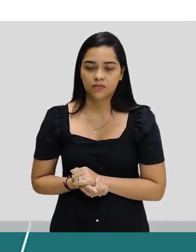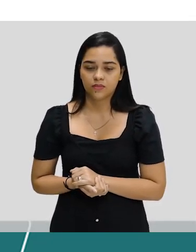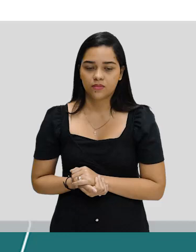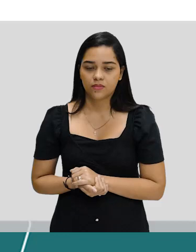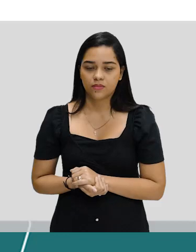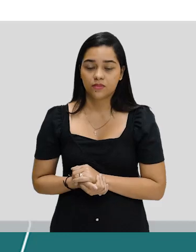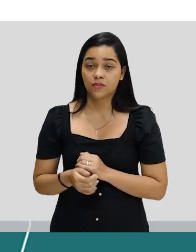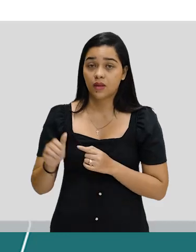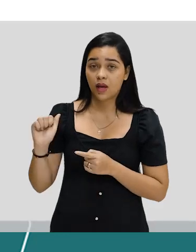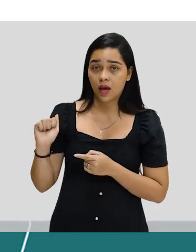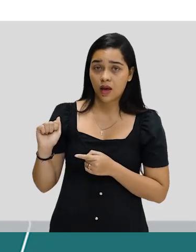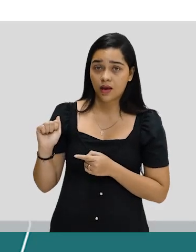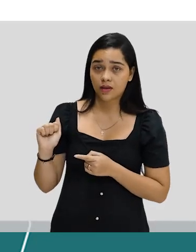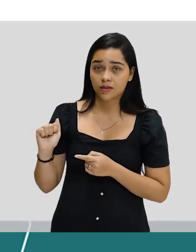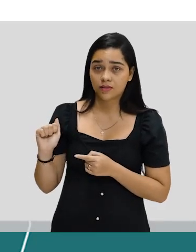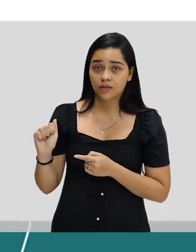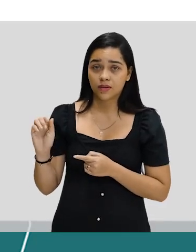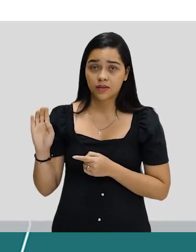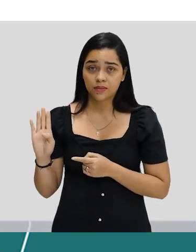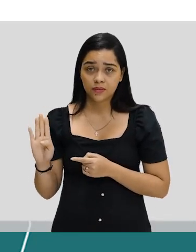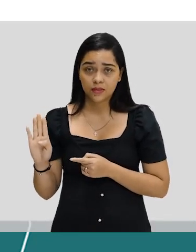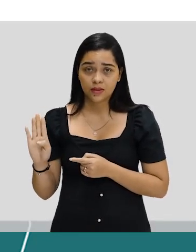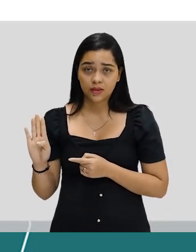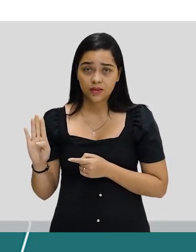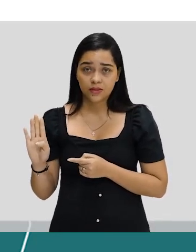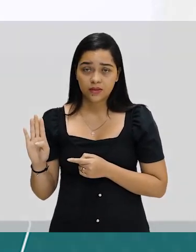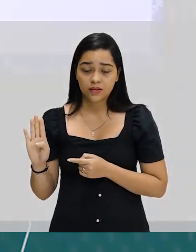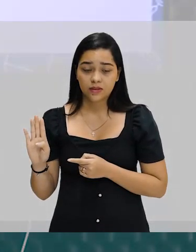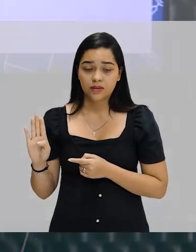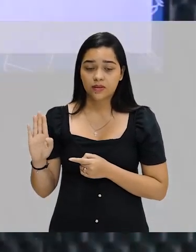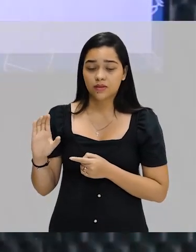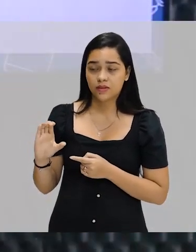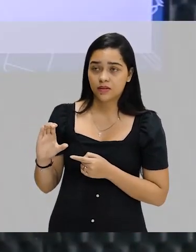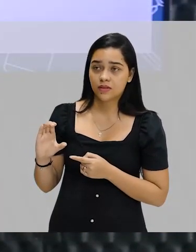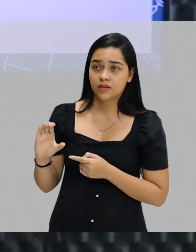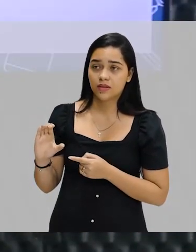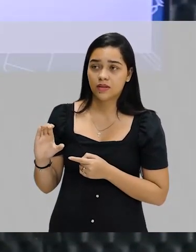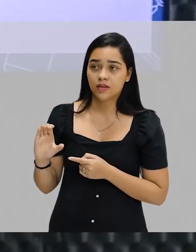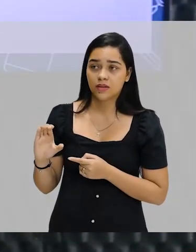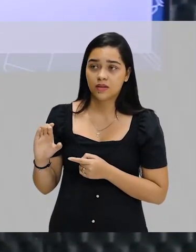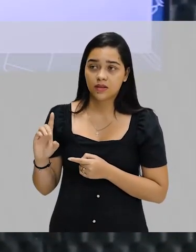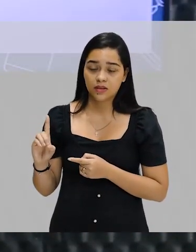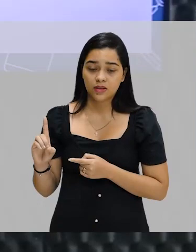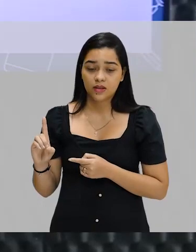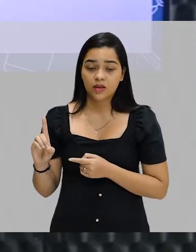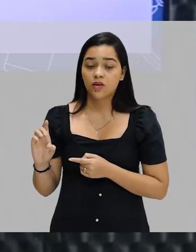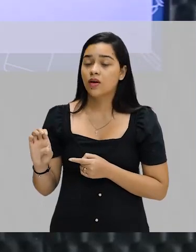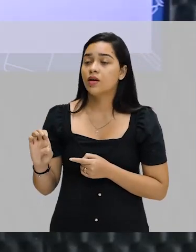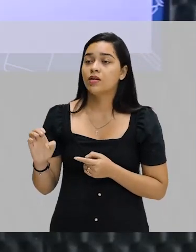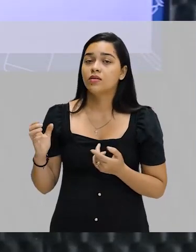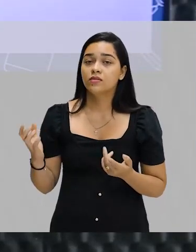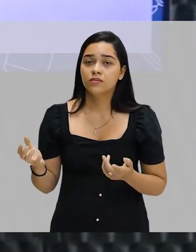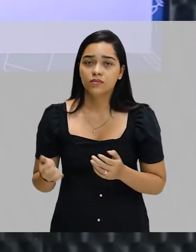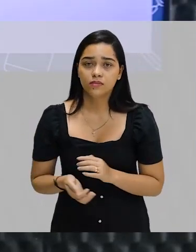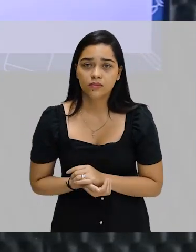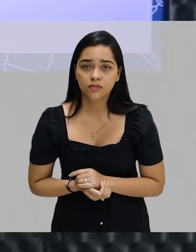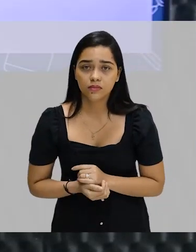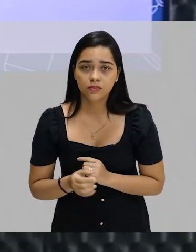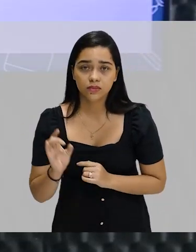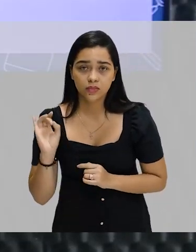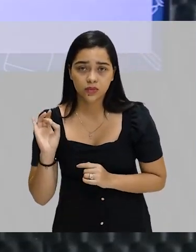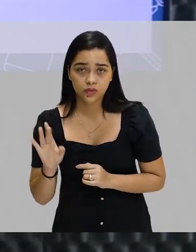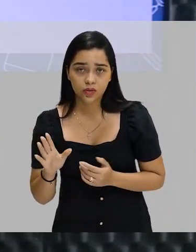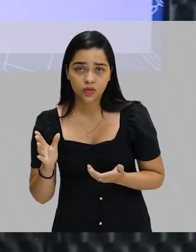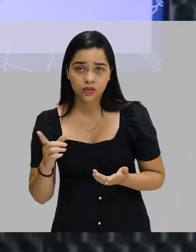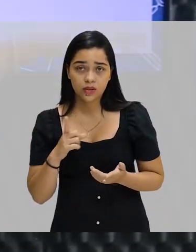de intensidade, demora, tempo definido, indefinido, rapidez ou probabilidade. Esse só